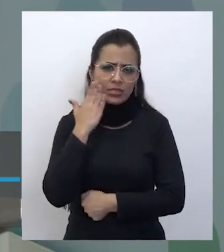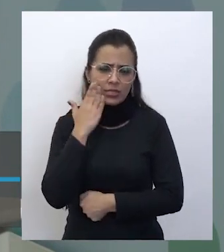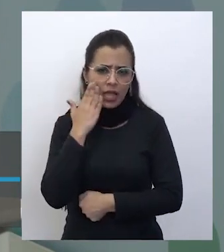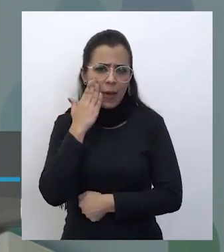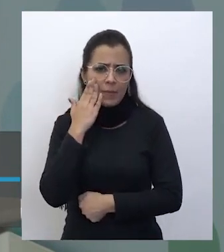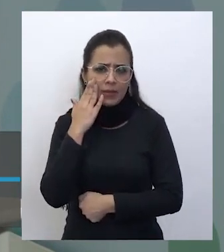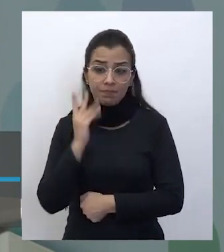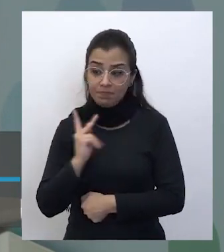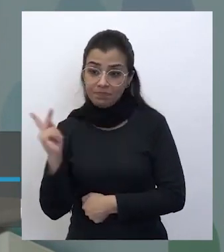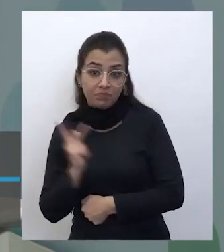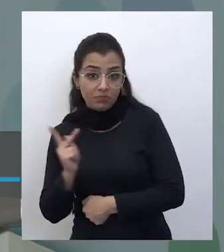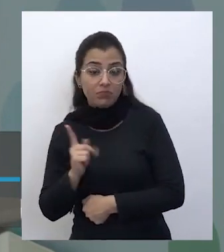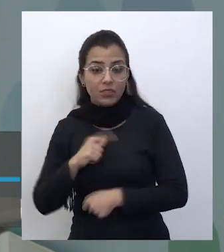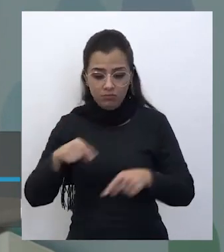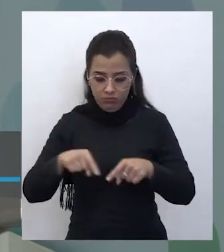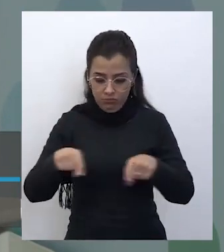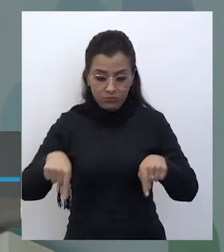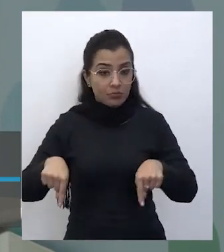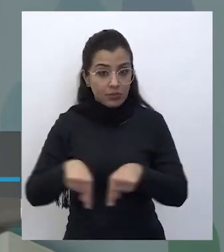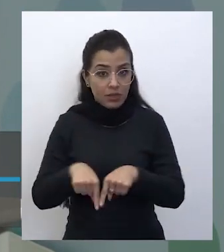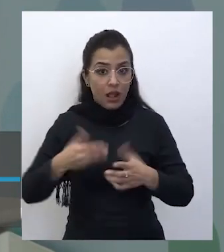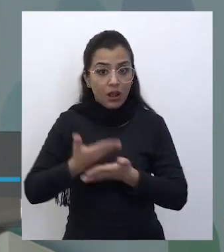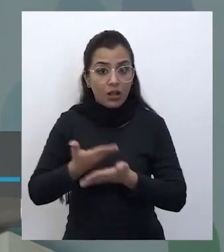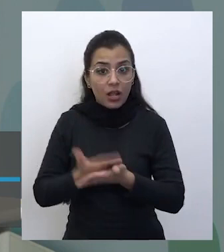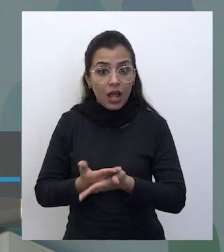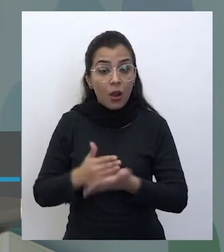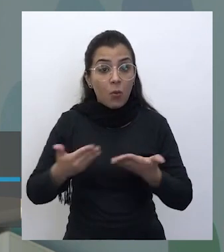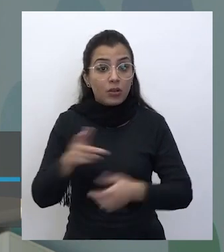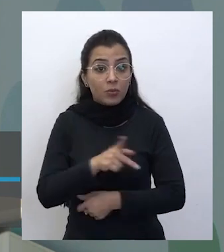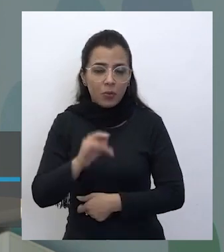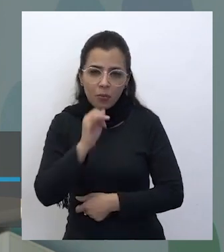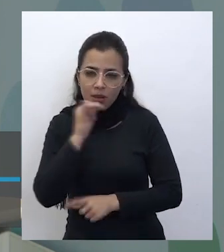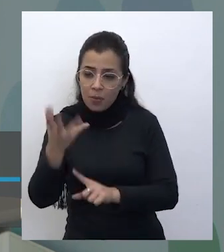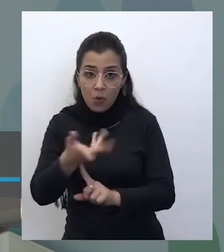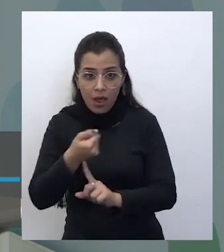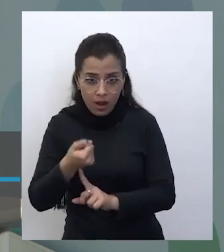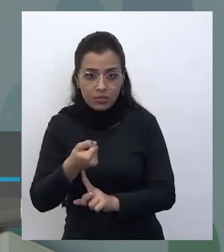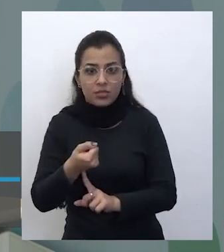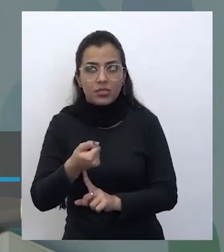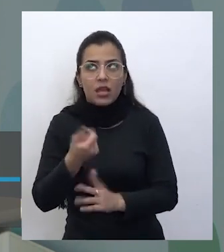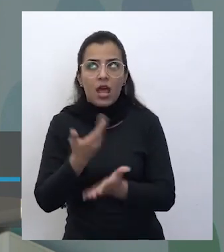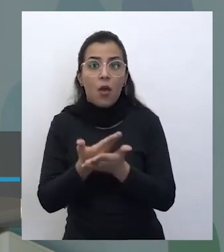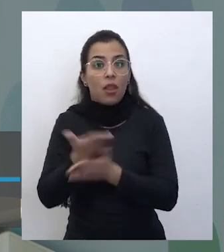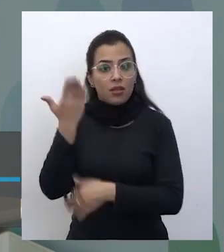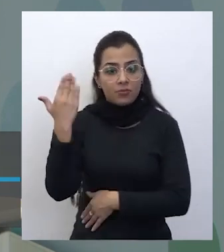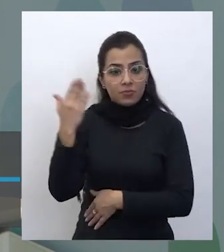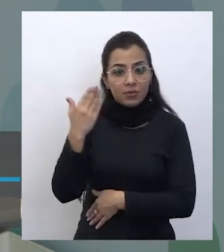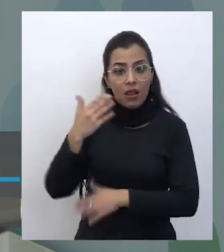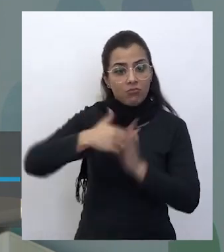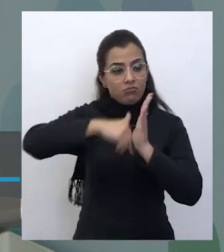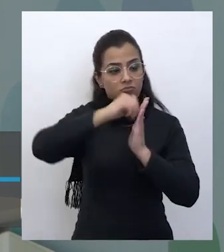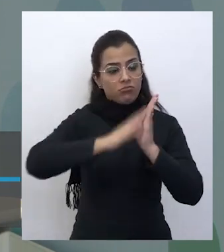quando estamos numa sala de aula, quando a professora de artes, na aula anterior, ela trabalha com